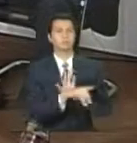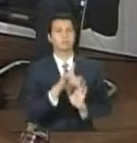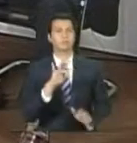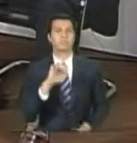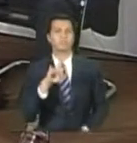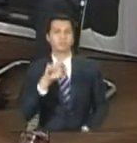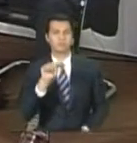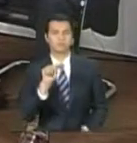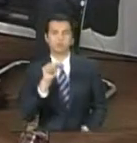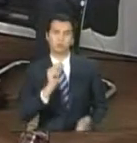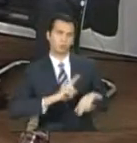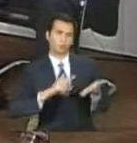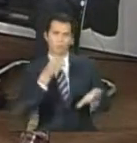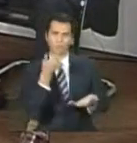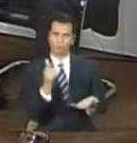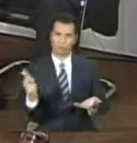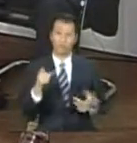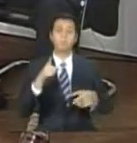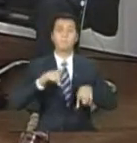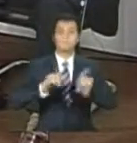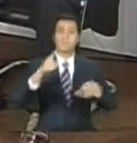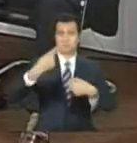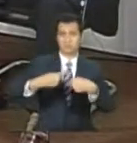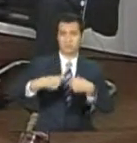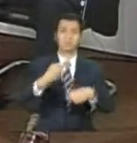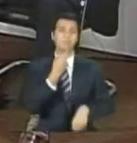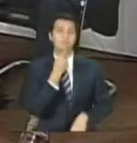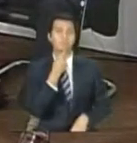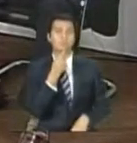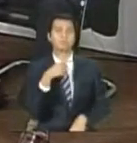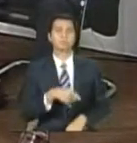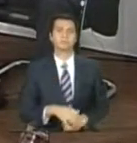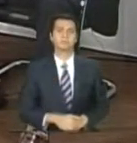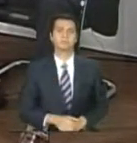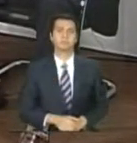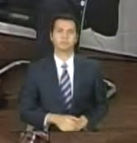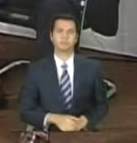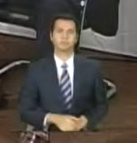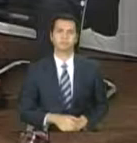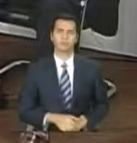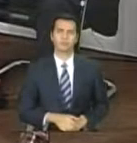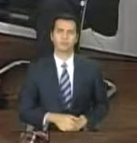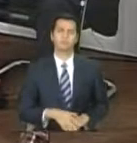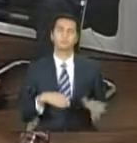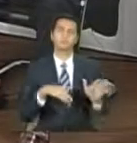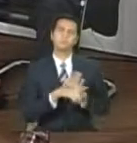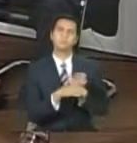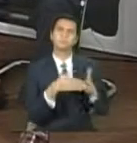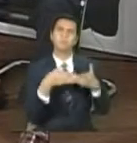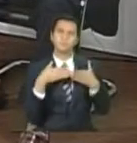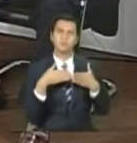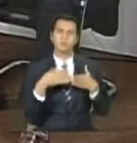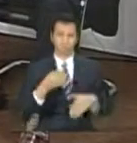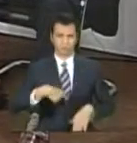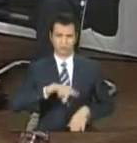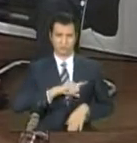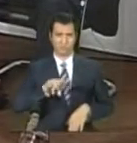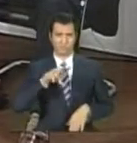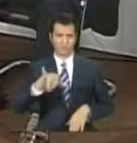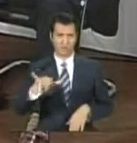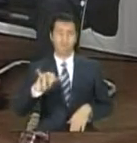não falo o nome, mas é de Campinas a pergunta. Seguinte, gostaria de saber se teremos acesso aos